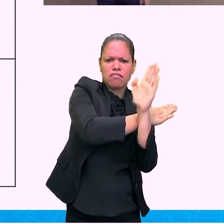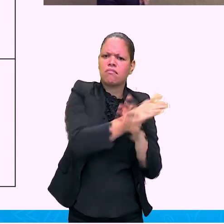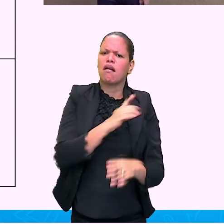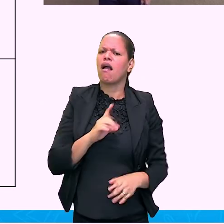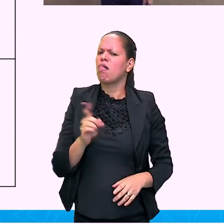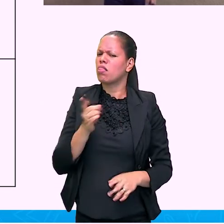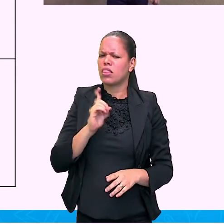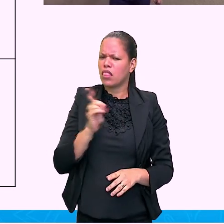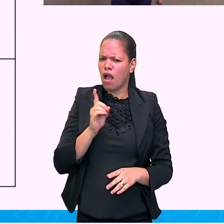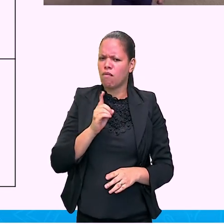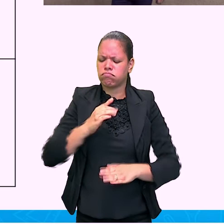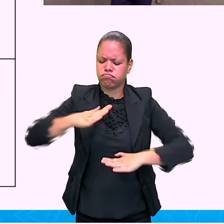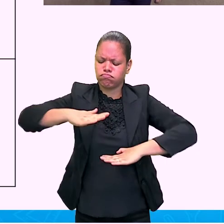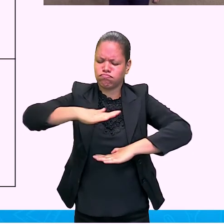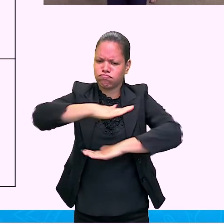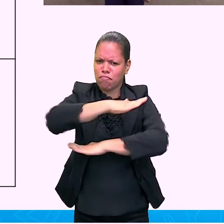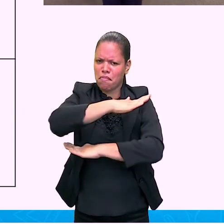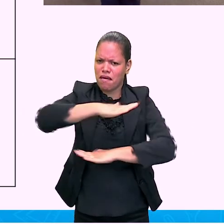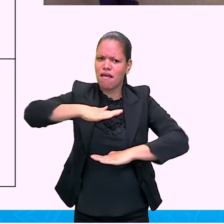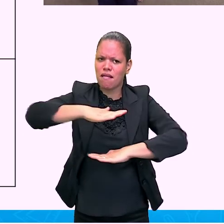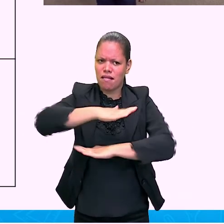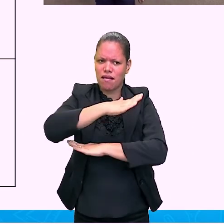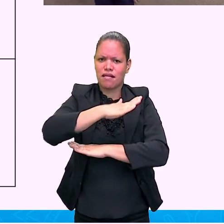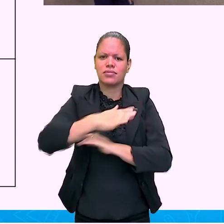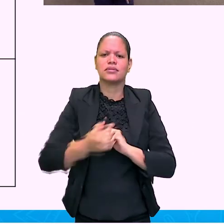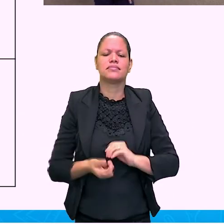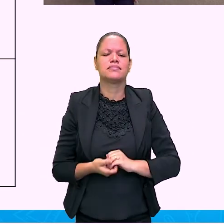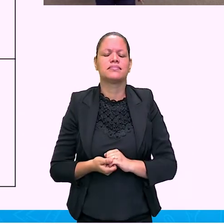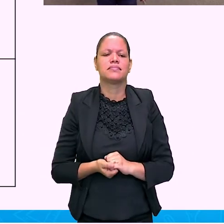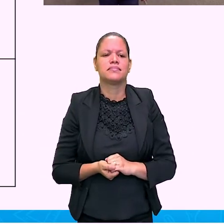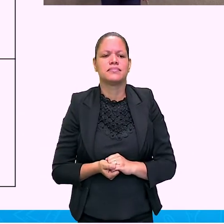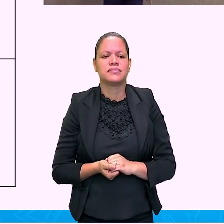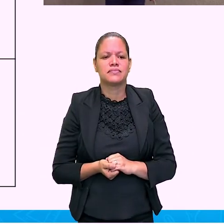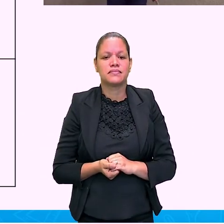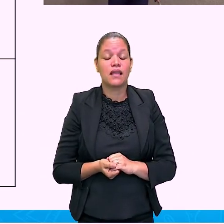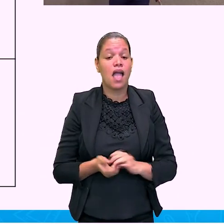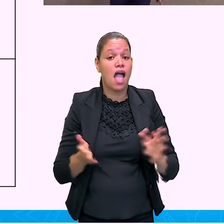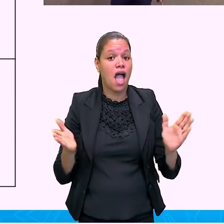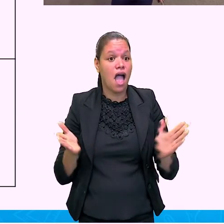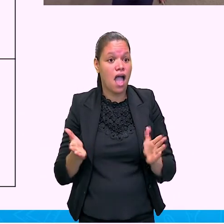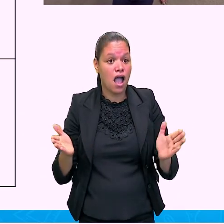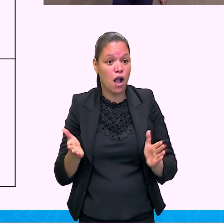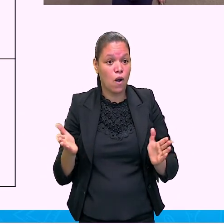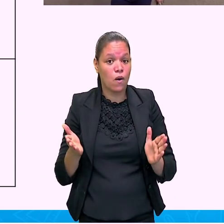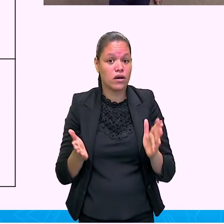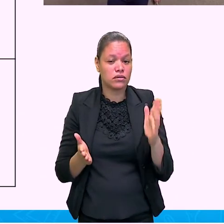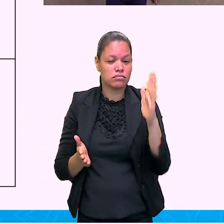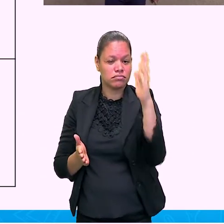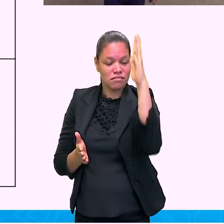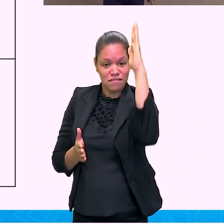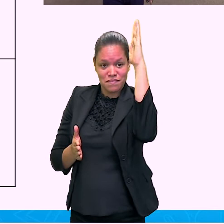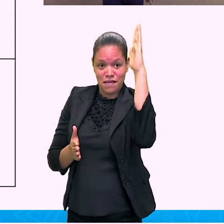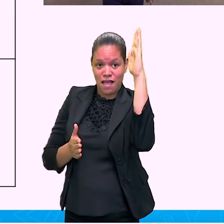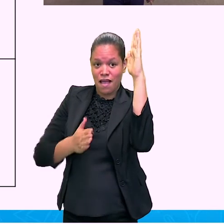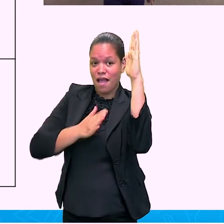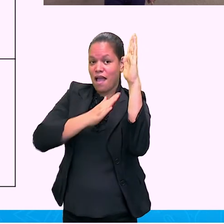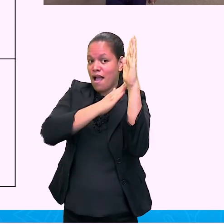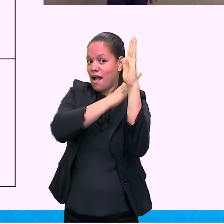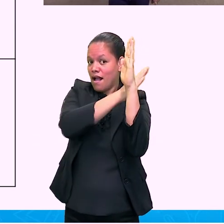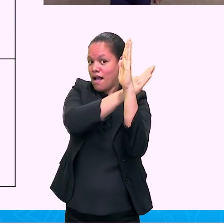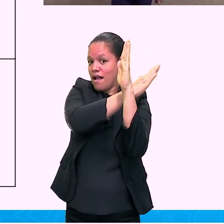são paralelas. No próximo desenho, nós temos aí agora um desenho que são retas que podem